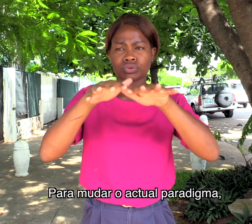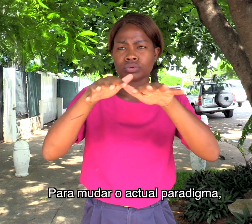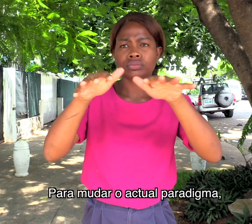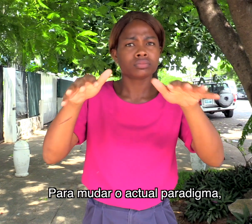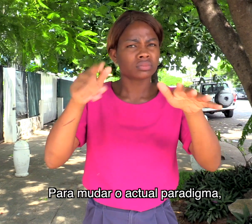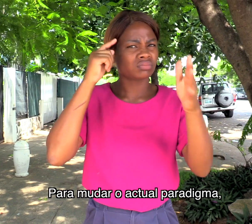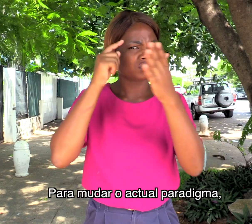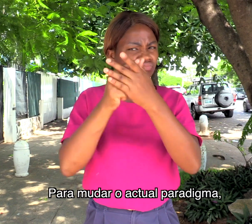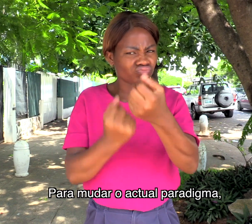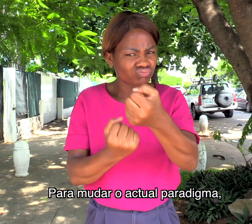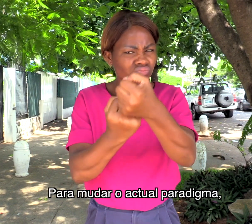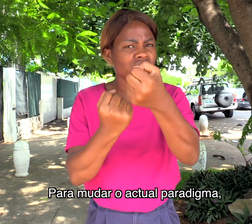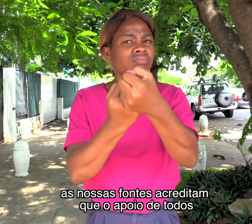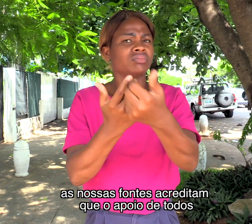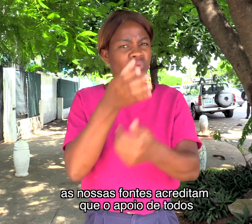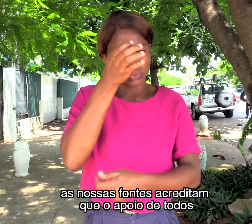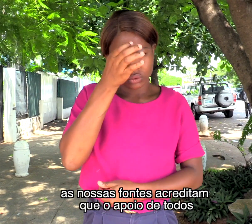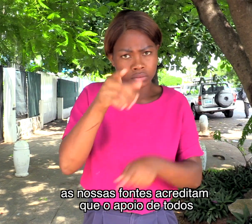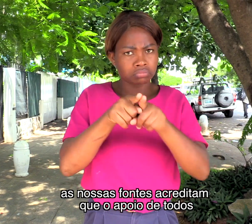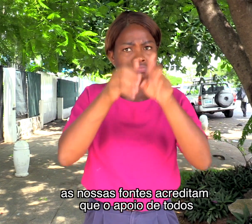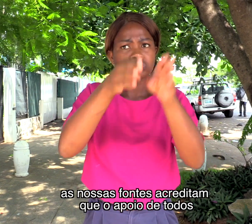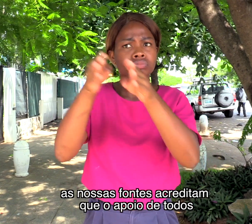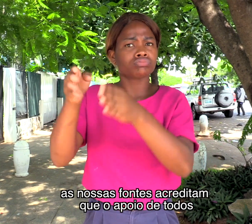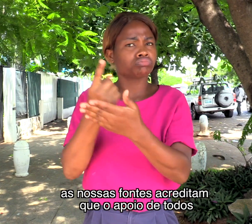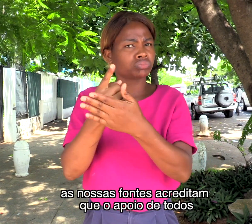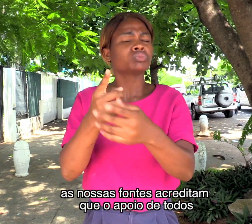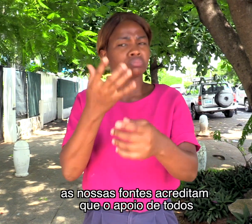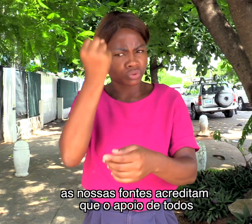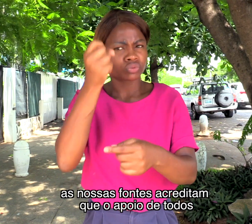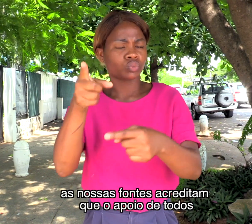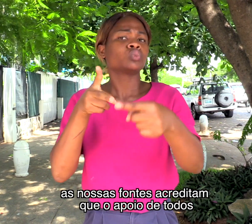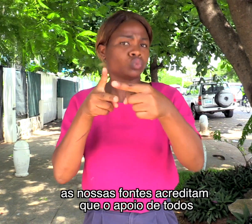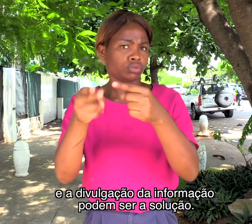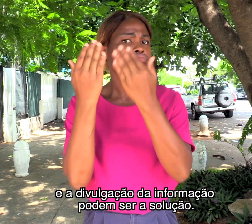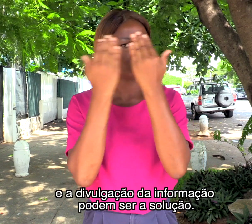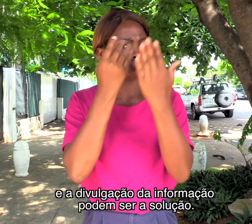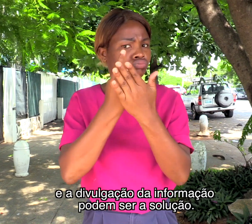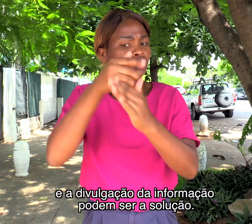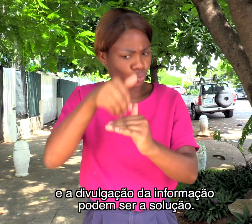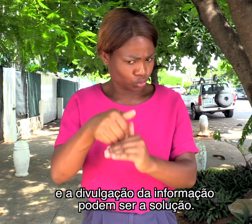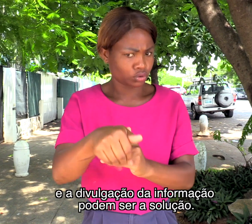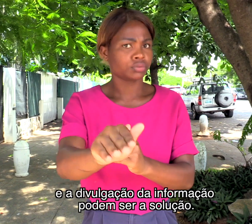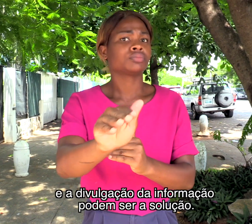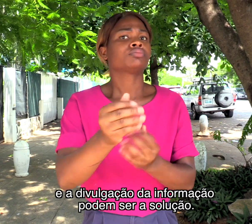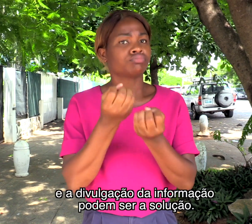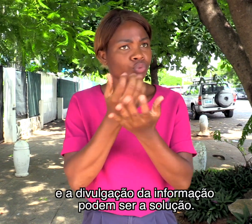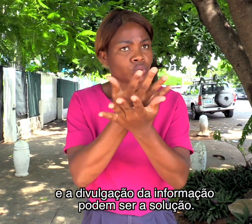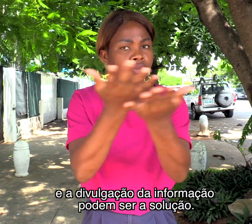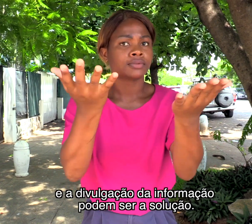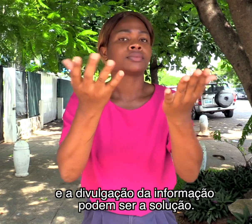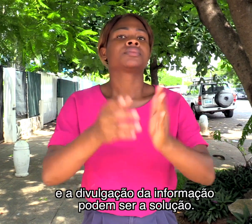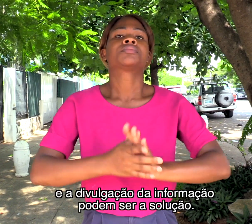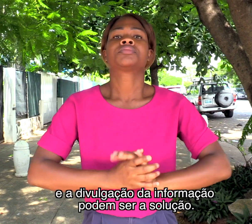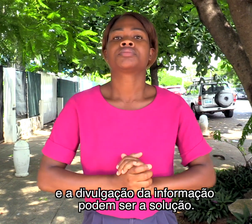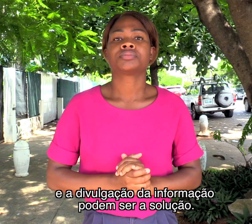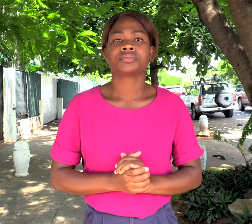Para mudar o atual paradigma, as nossas fontes acreditam que o apoio de todos e a divulgação da informação podem